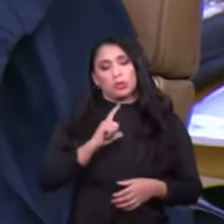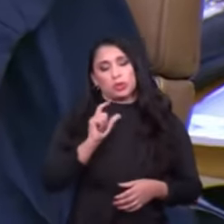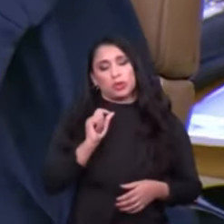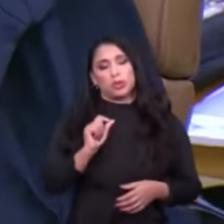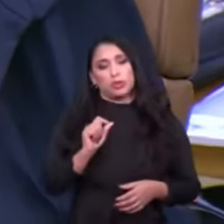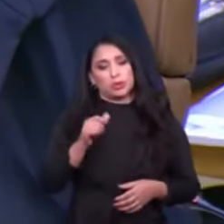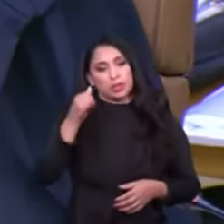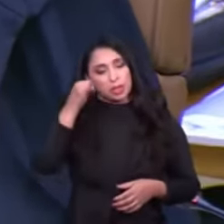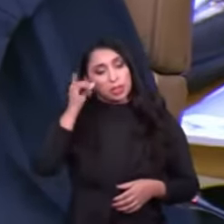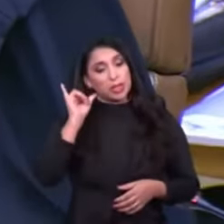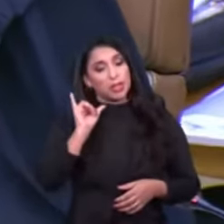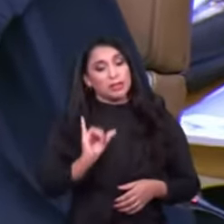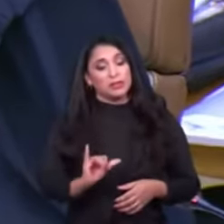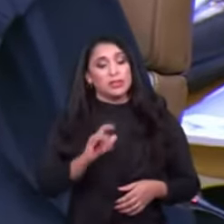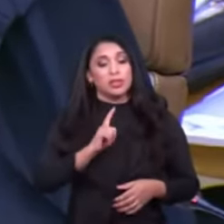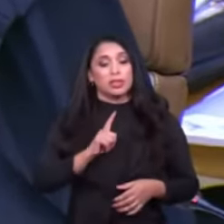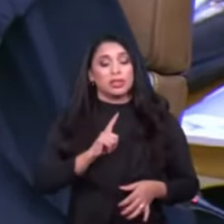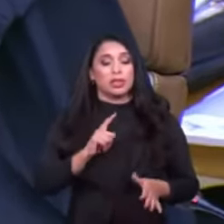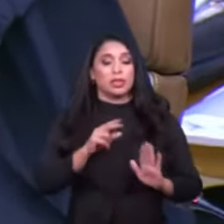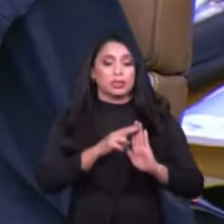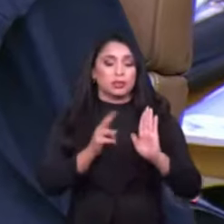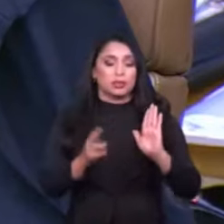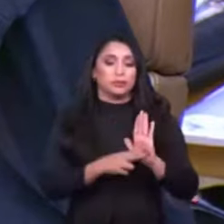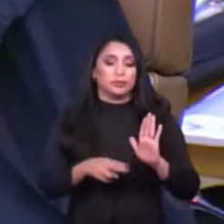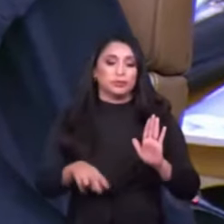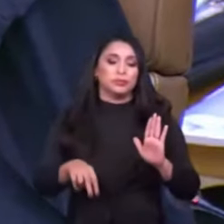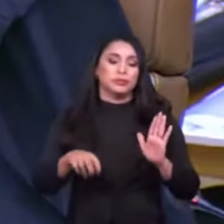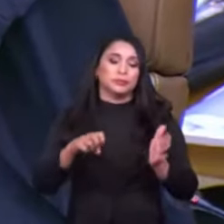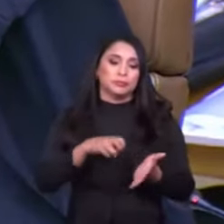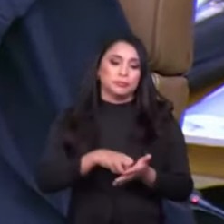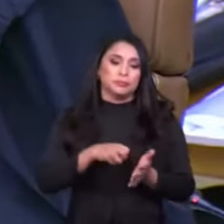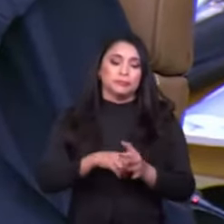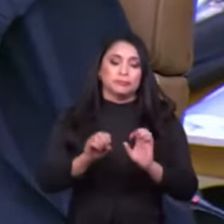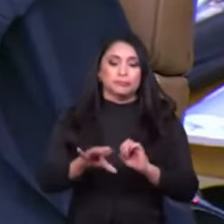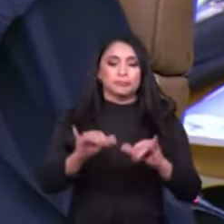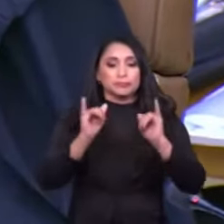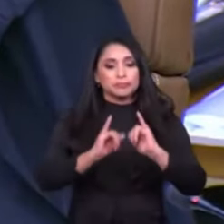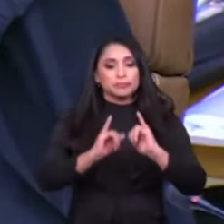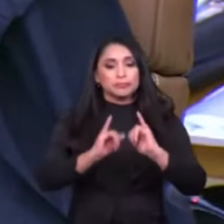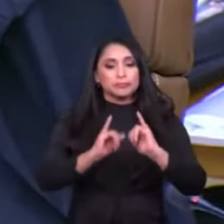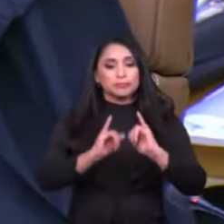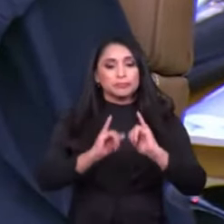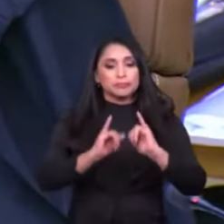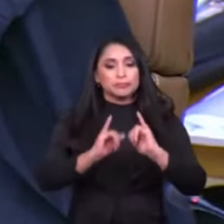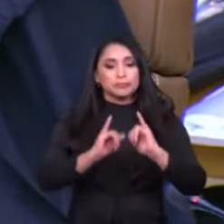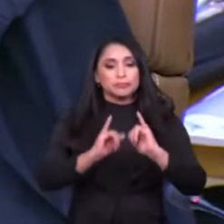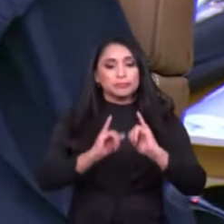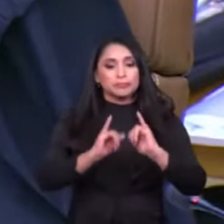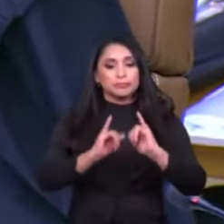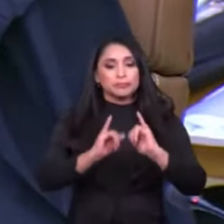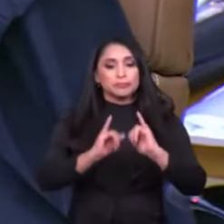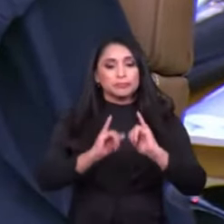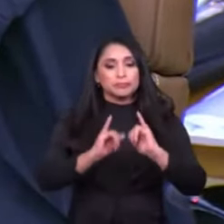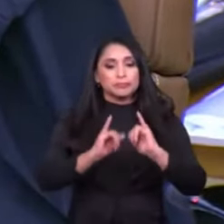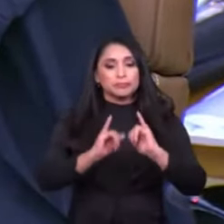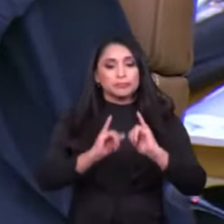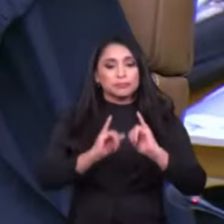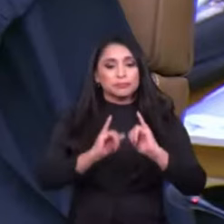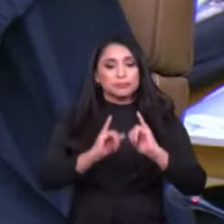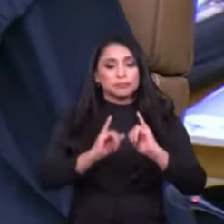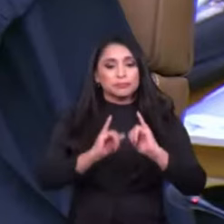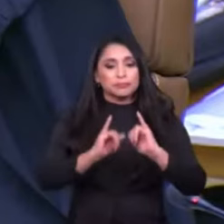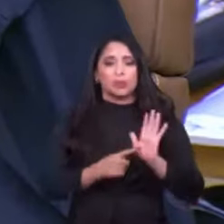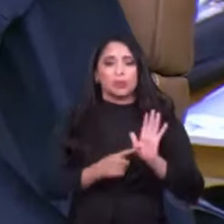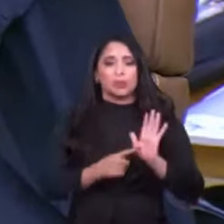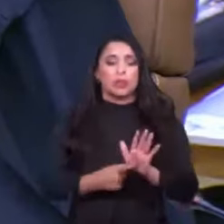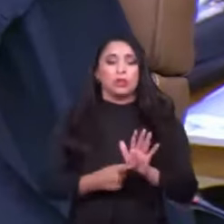preceito secundário da norma penal de medidas de cunho preventivo, pedagógico e informativo voltadas da saúde do usuário constitui nítido e